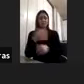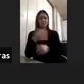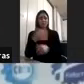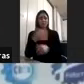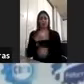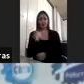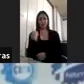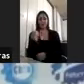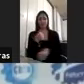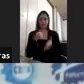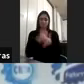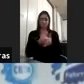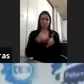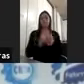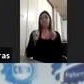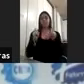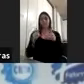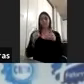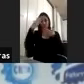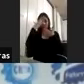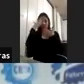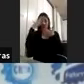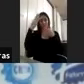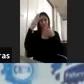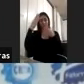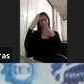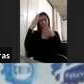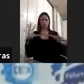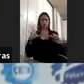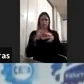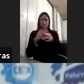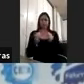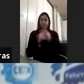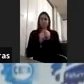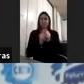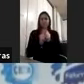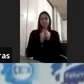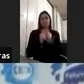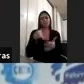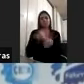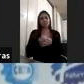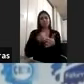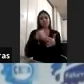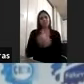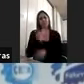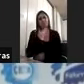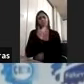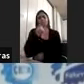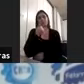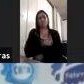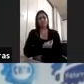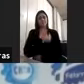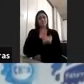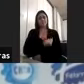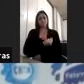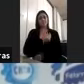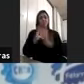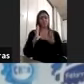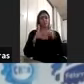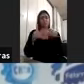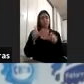É o que a gente precisa mesmo, de todo mundo junto, lutando para apoiar, para a gente ser como é que a gente fala, né? Juntos